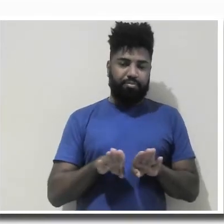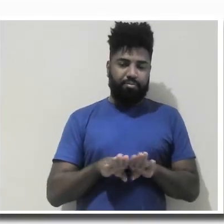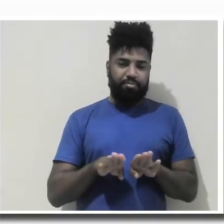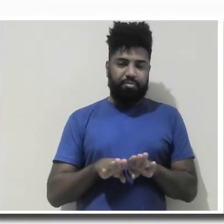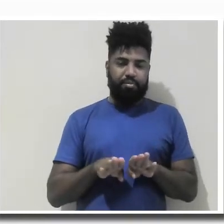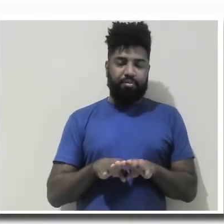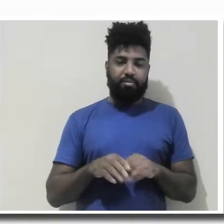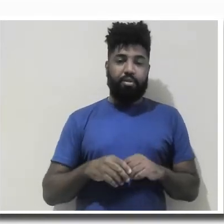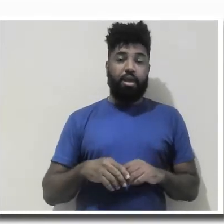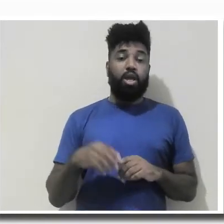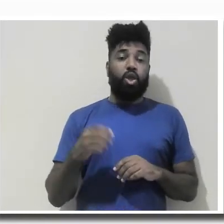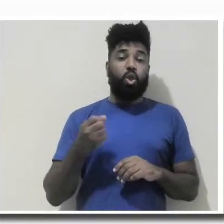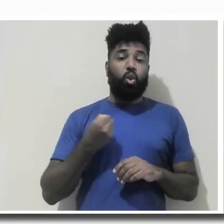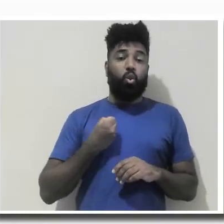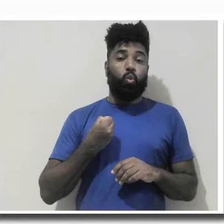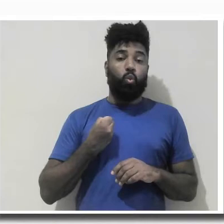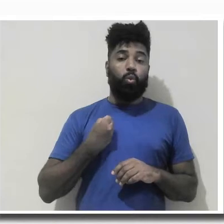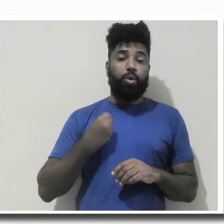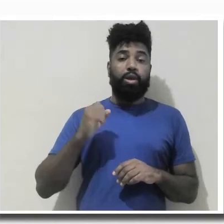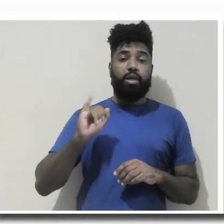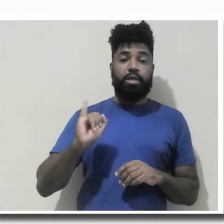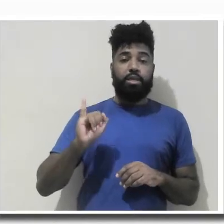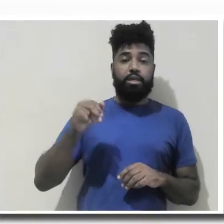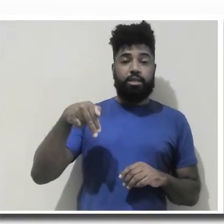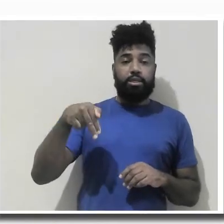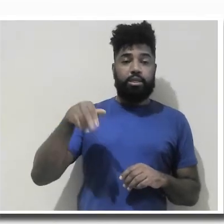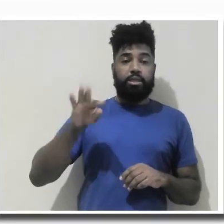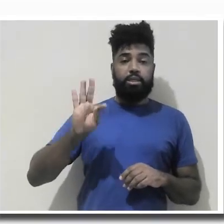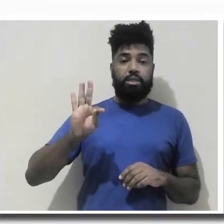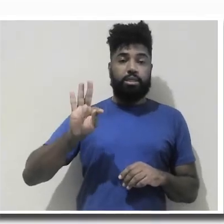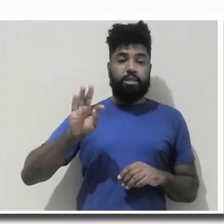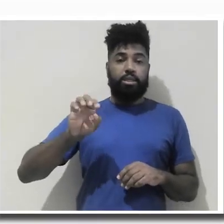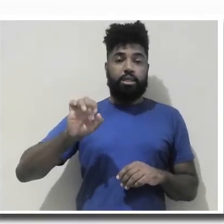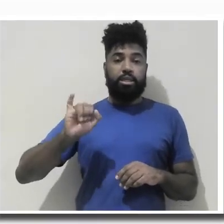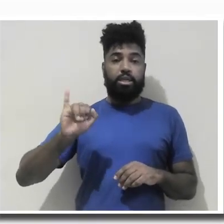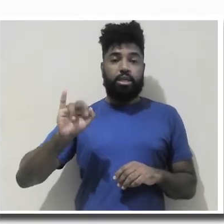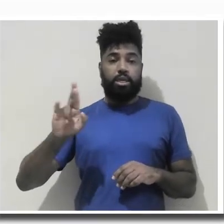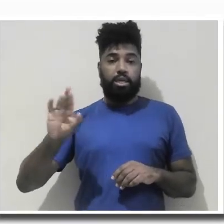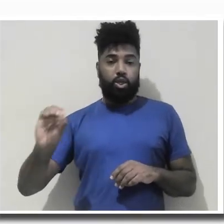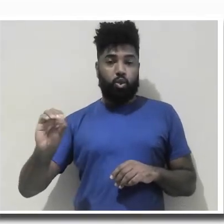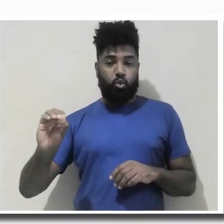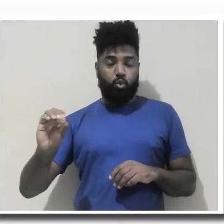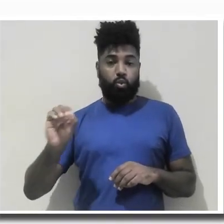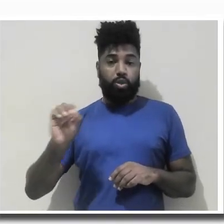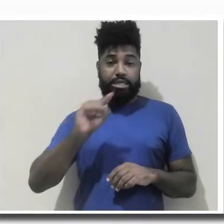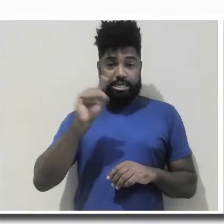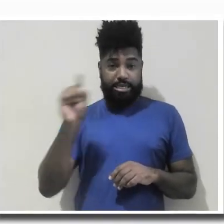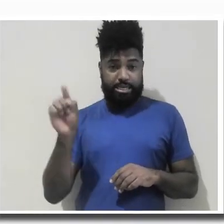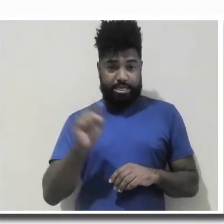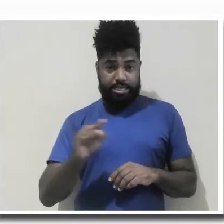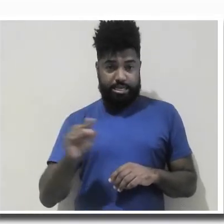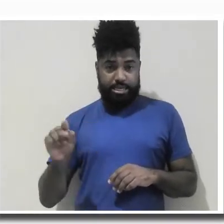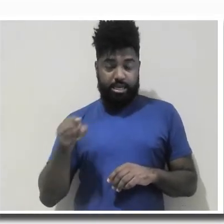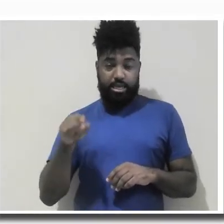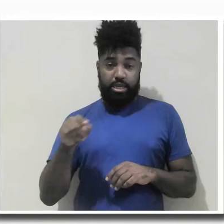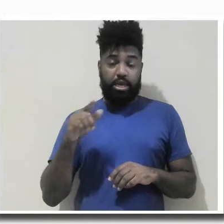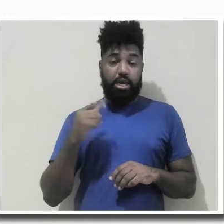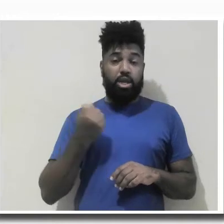o conjunto dos números inteiros não tem um número mínimo, um elemento mínimo do conjunto.